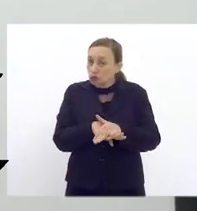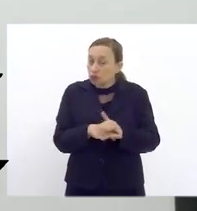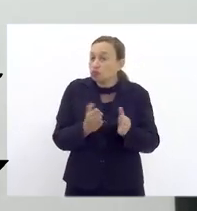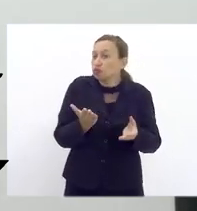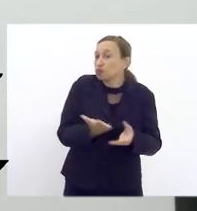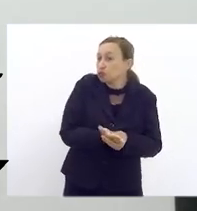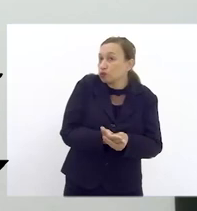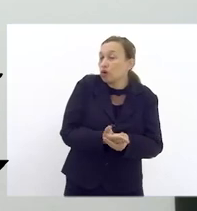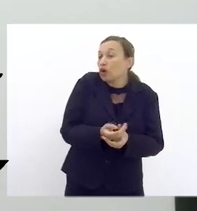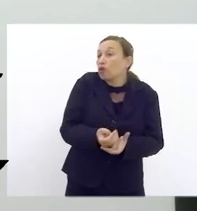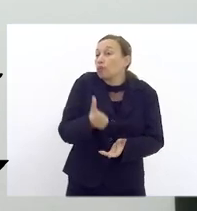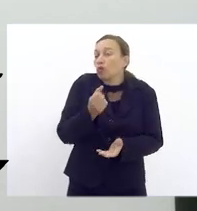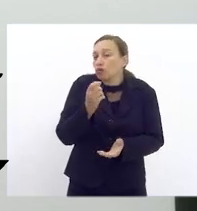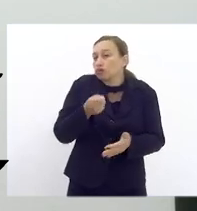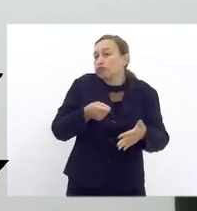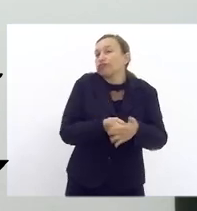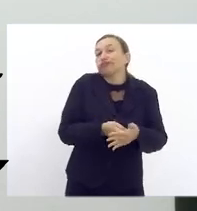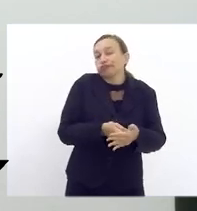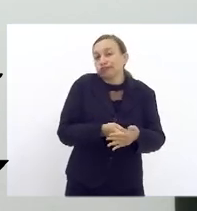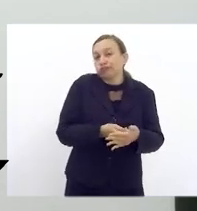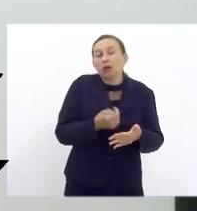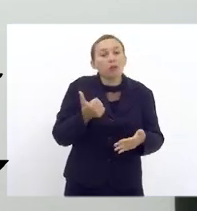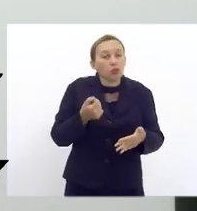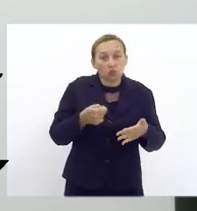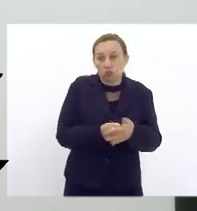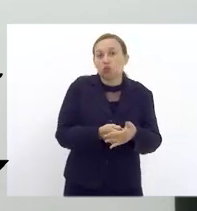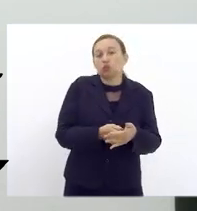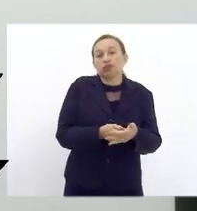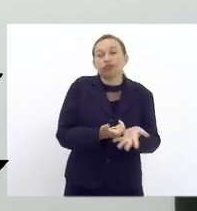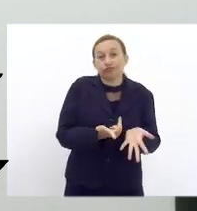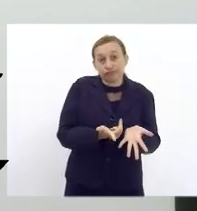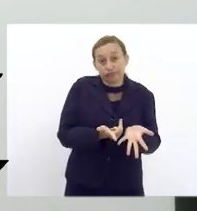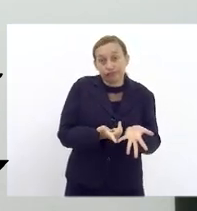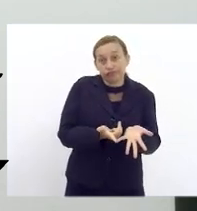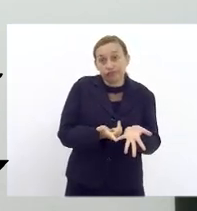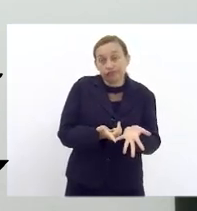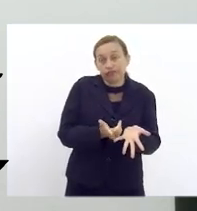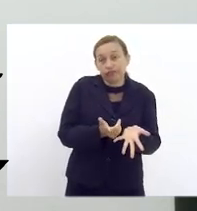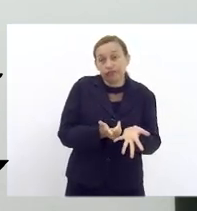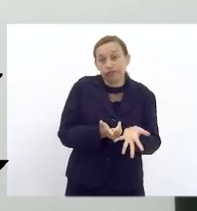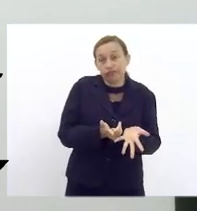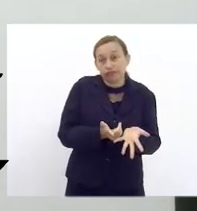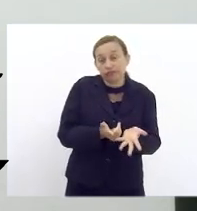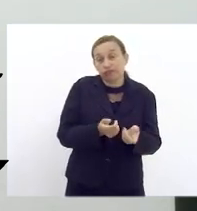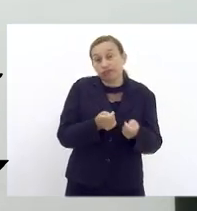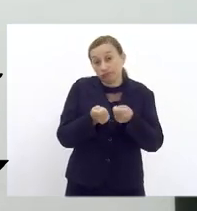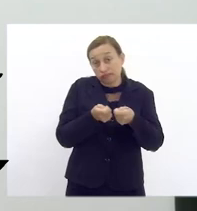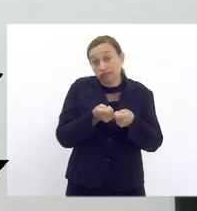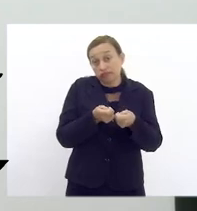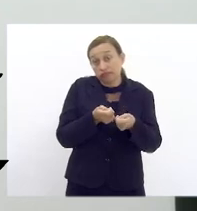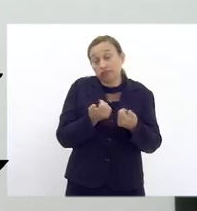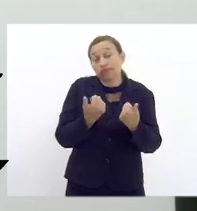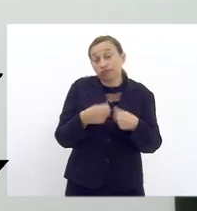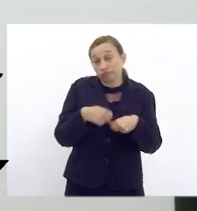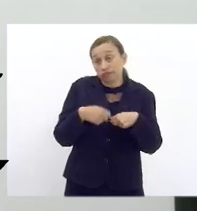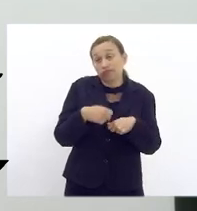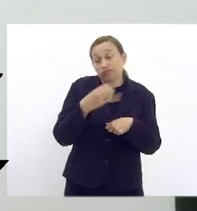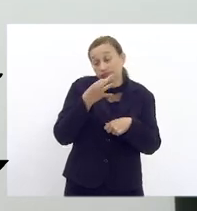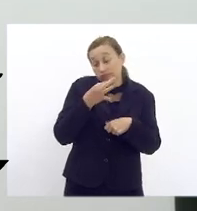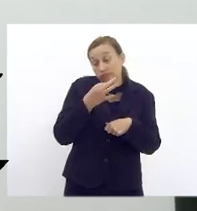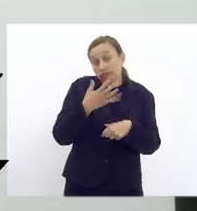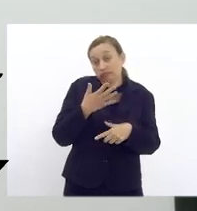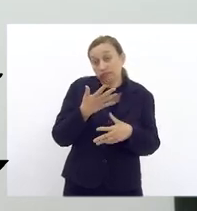e poucas denúncias e pouquíssimas Isso é questão de controle e aqui é a sugestão